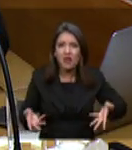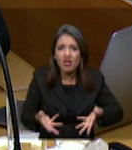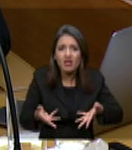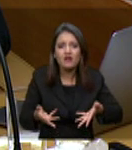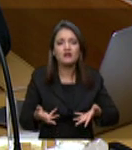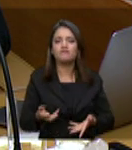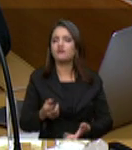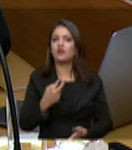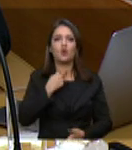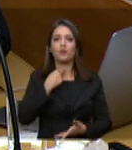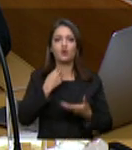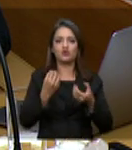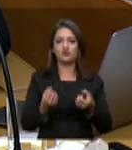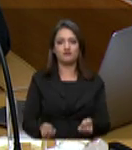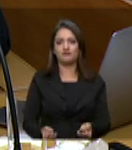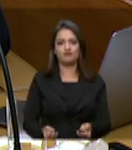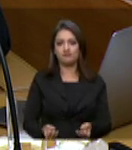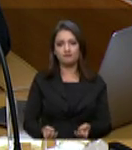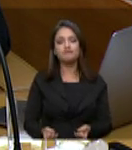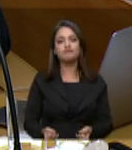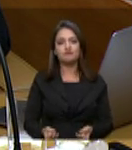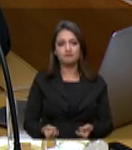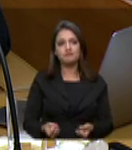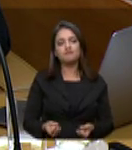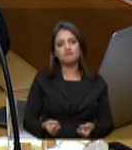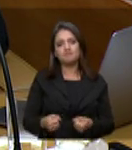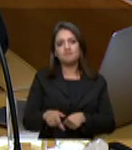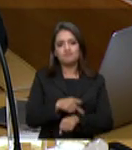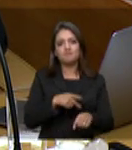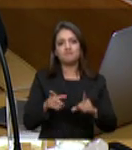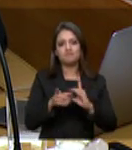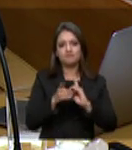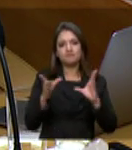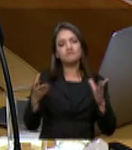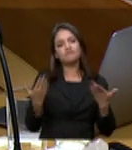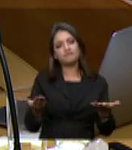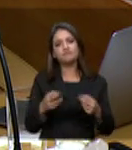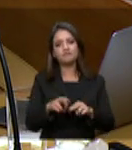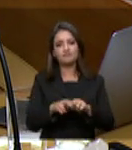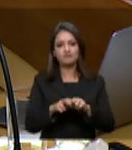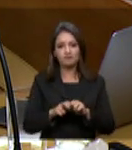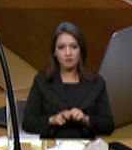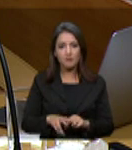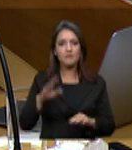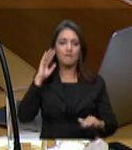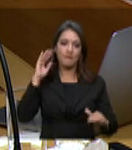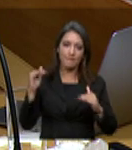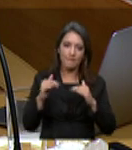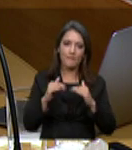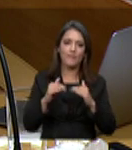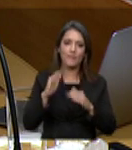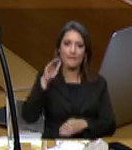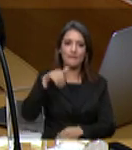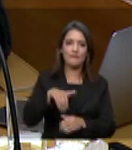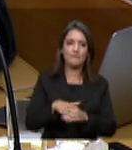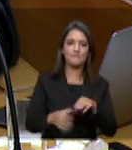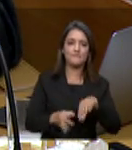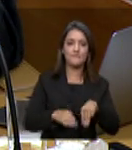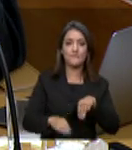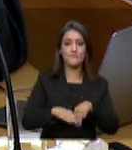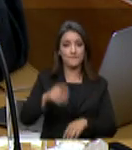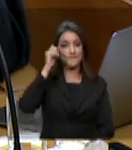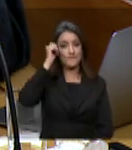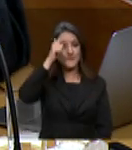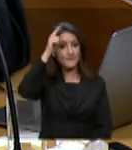insustentável dentro de um quadro de legítimo dito democracia até o presidente eu estou acompanhando o Ministro Alexandre